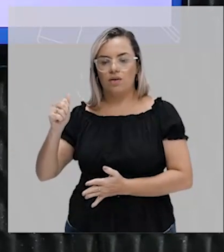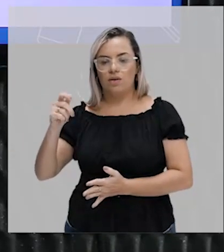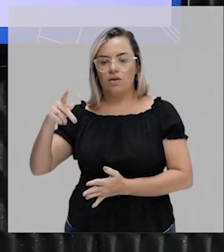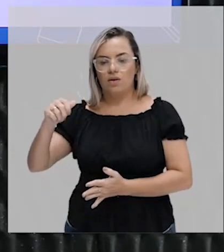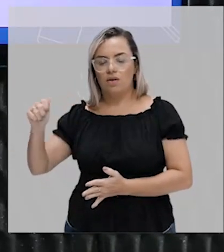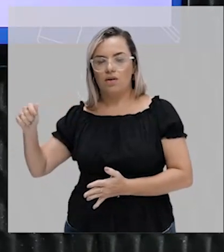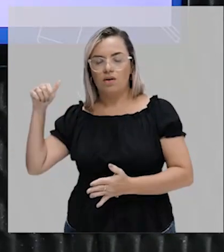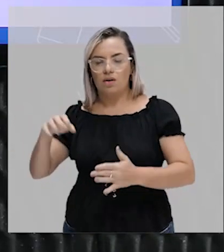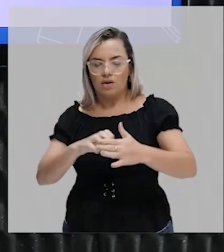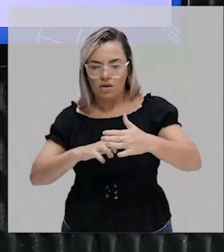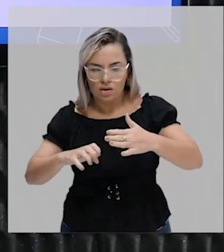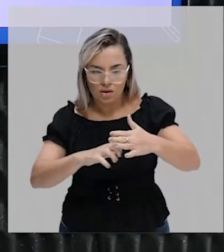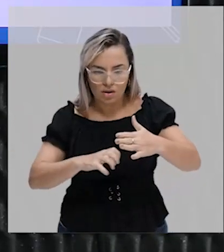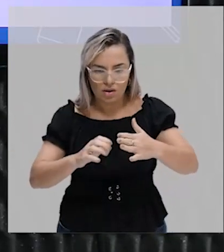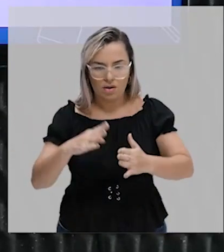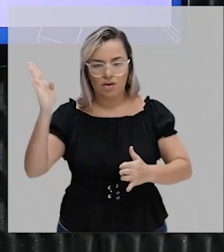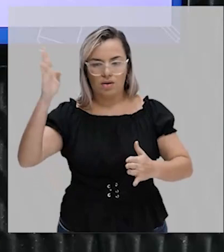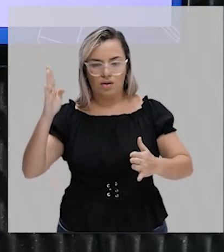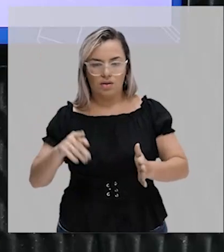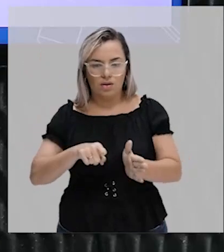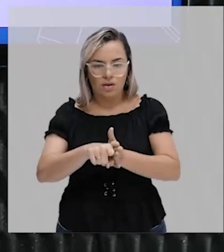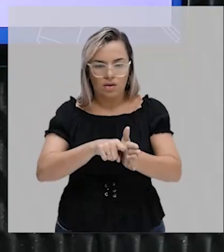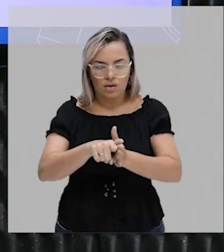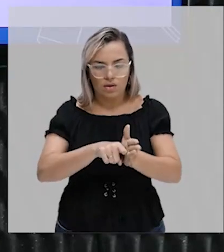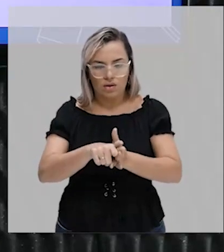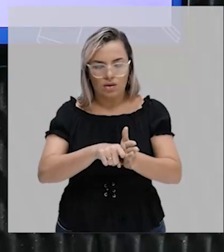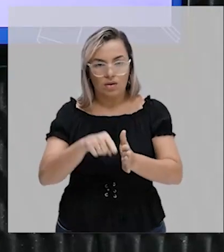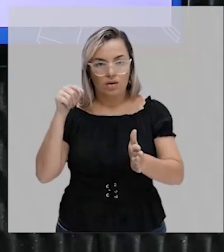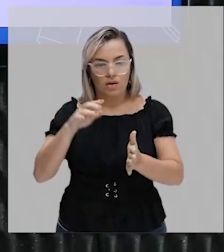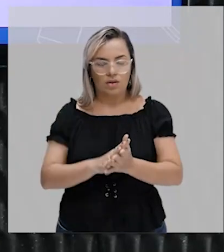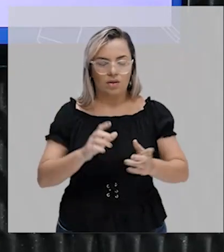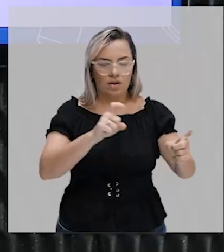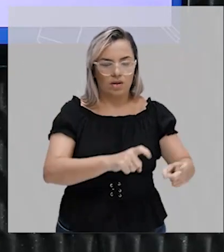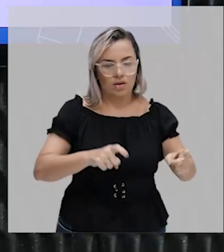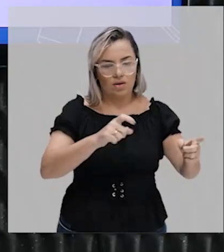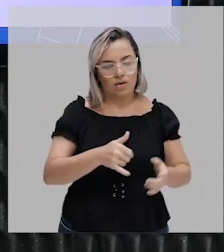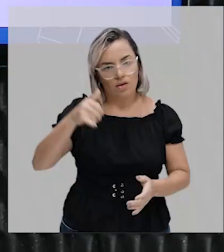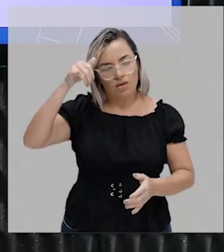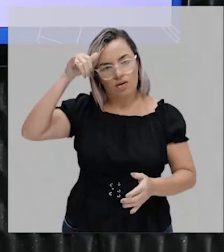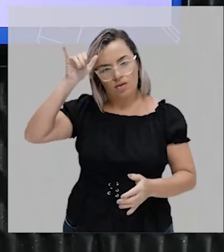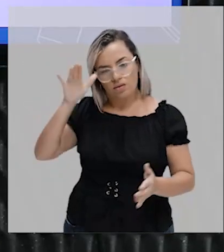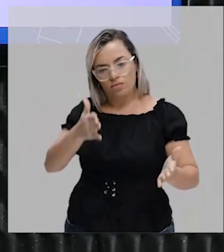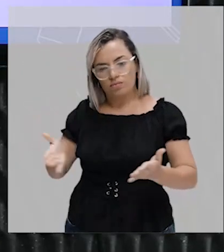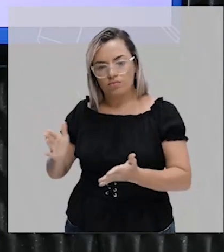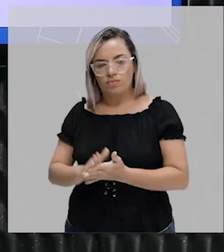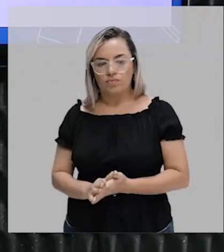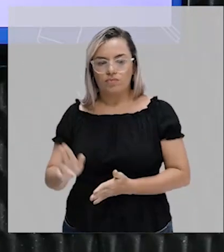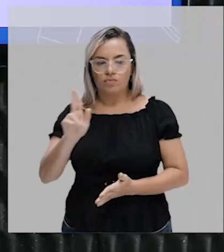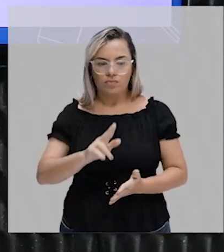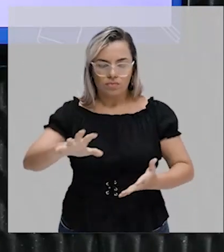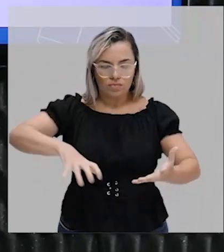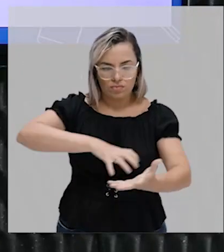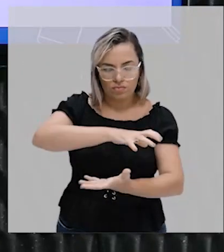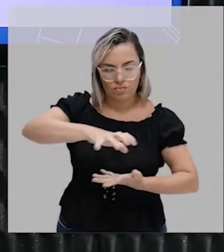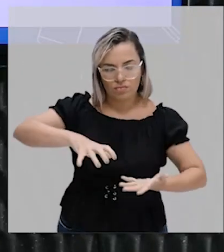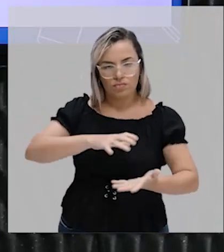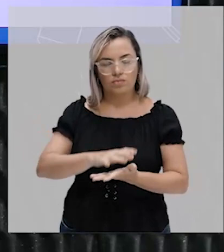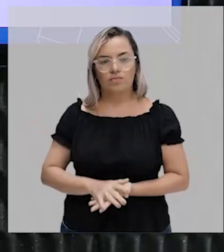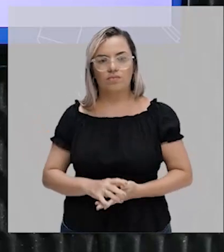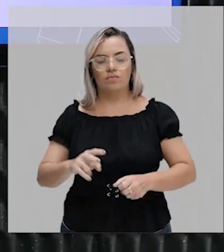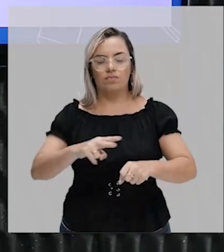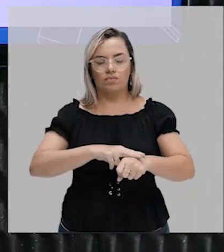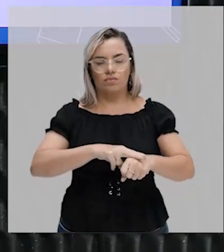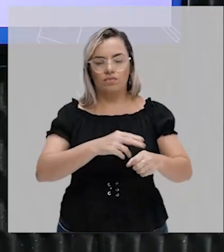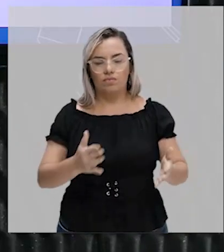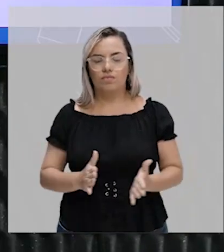Brasileira de Pesquisas Agropecuárias. Uma empresa muito importante para a aplicação da Revolução Verde e até hoje, tá certo? A Embrapa é